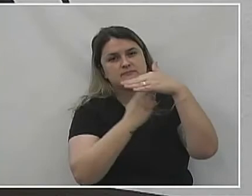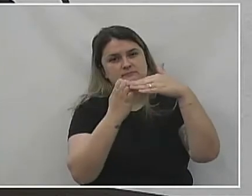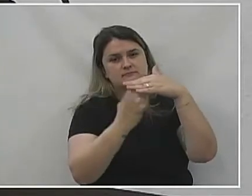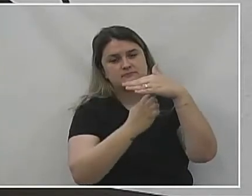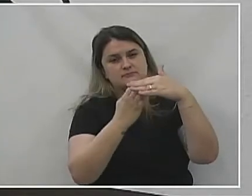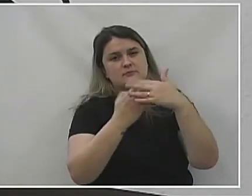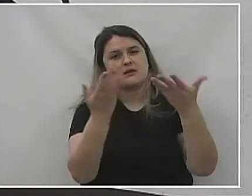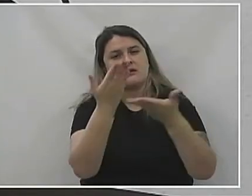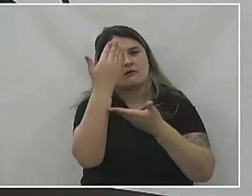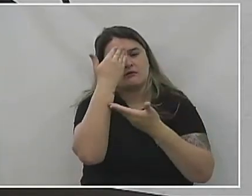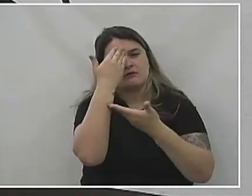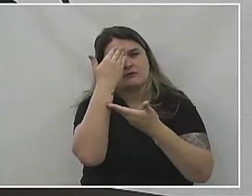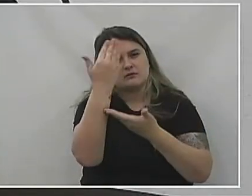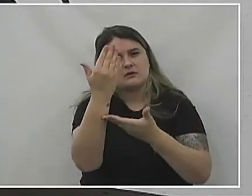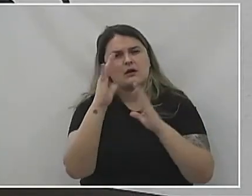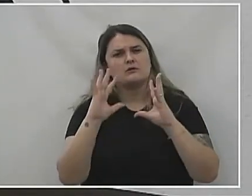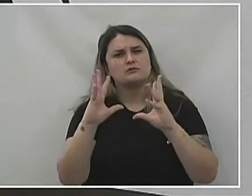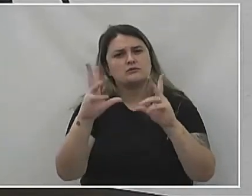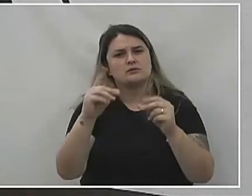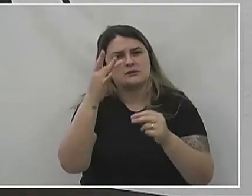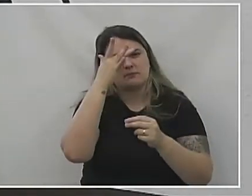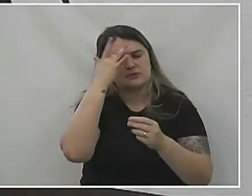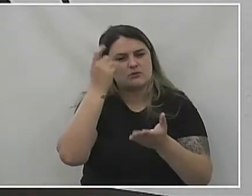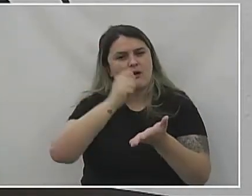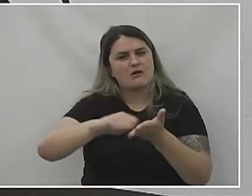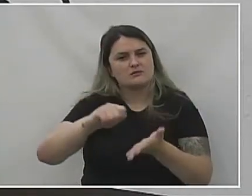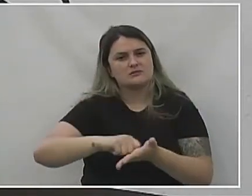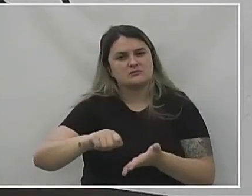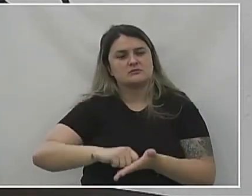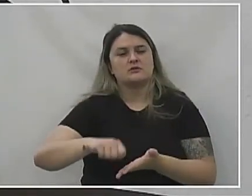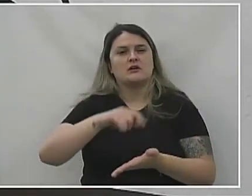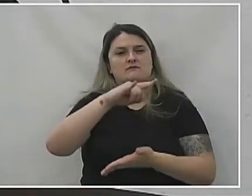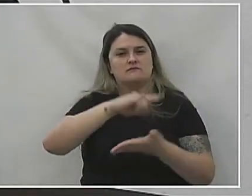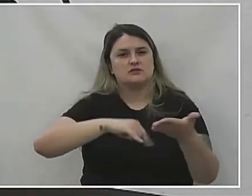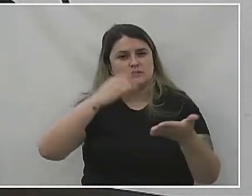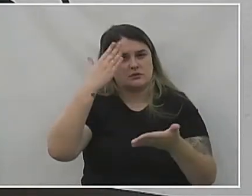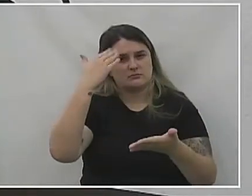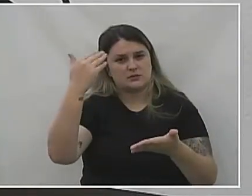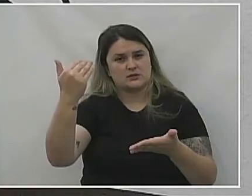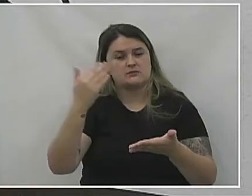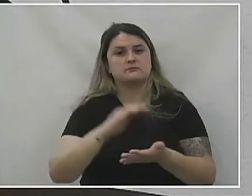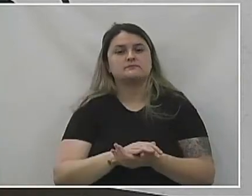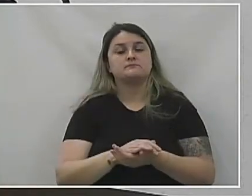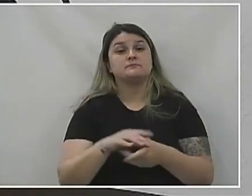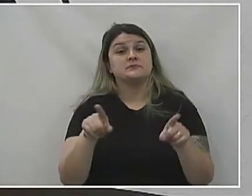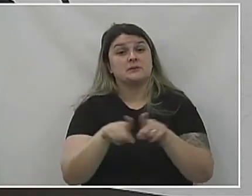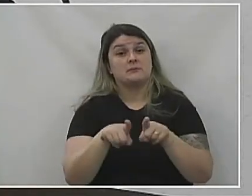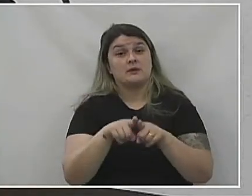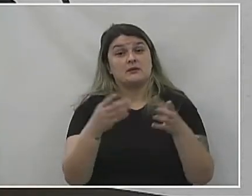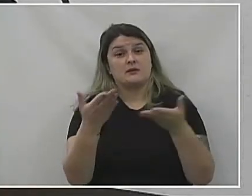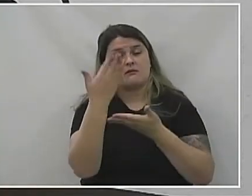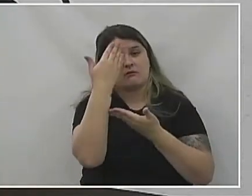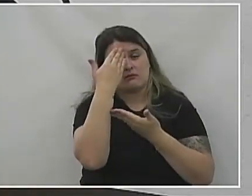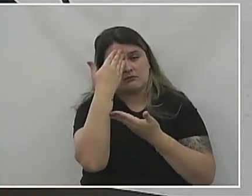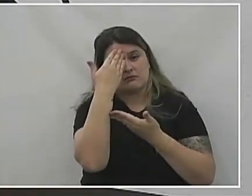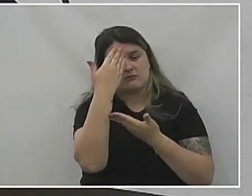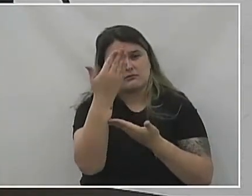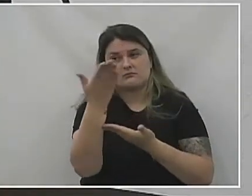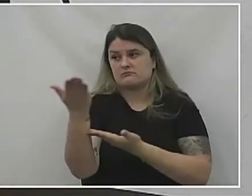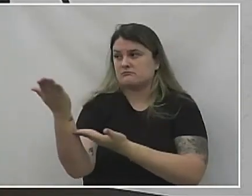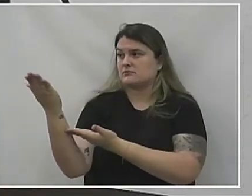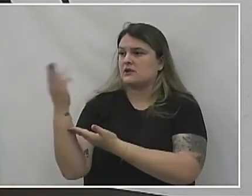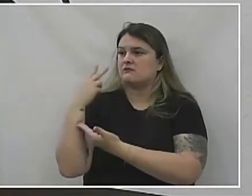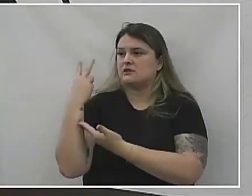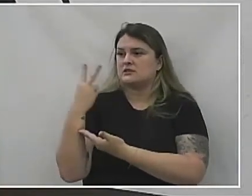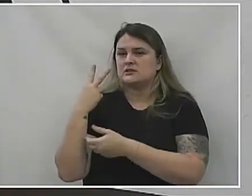e agradecer a todos que assinam essa Moção junto todos os demais vereadores Quero agradecer publicamente a todos os